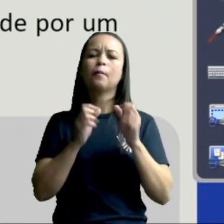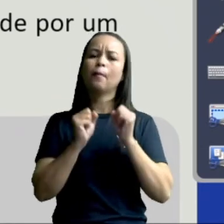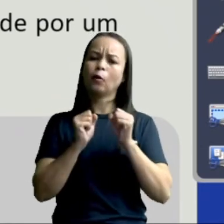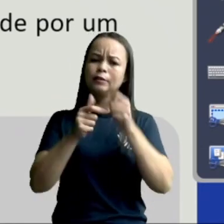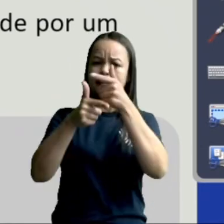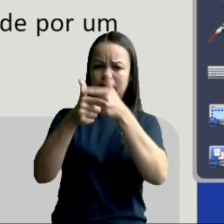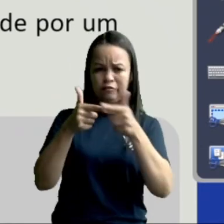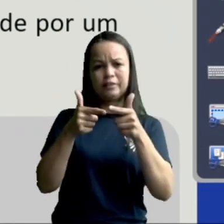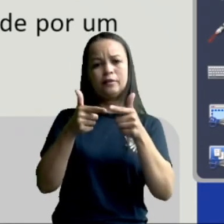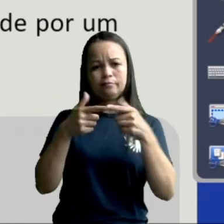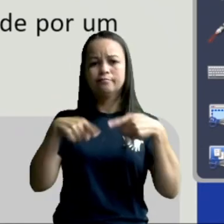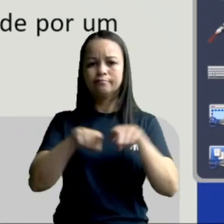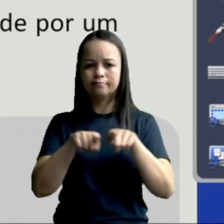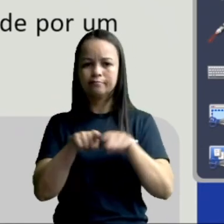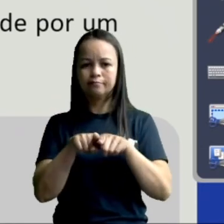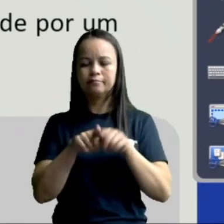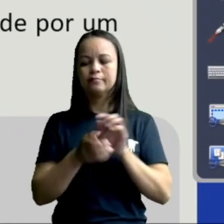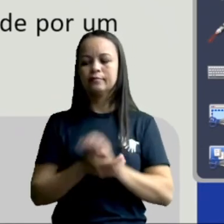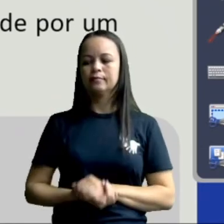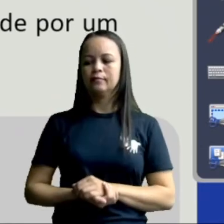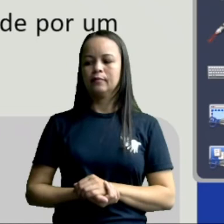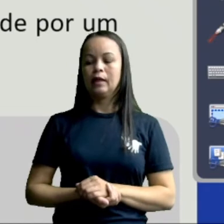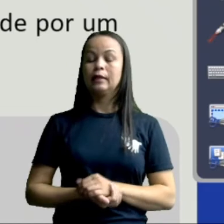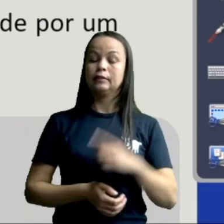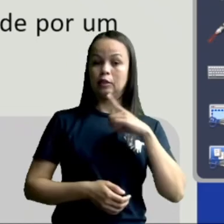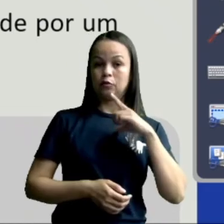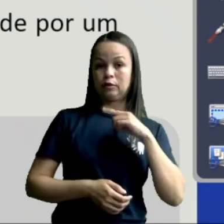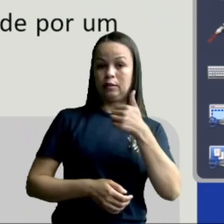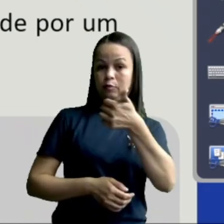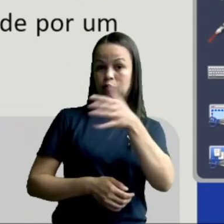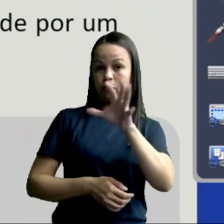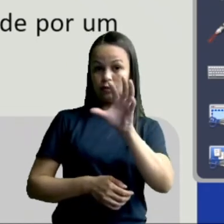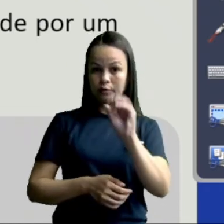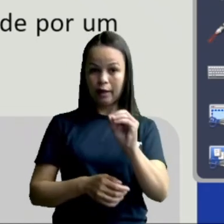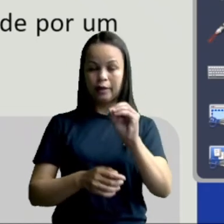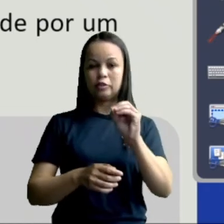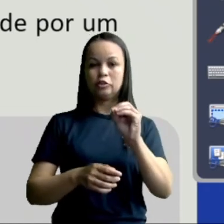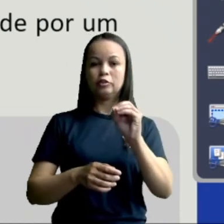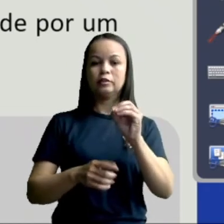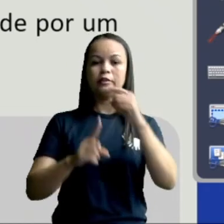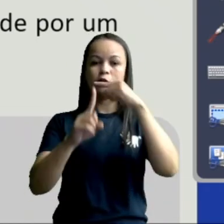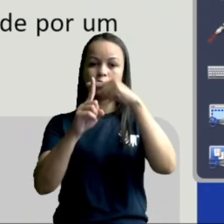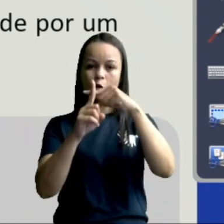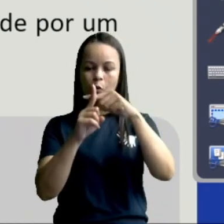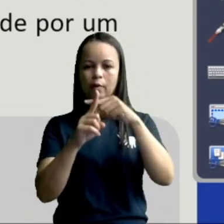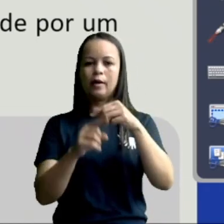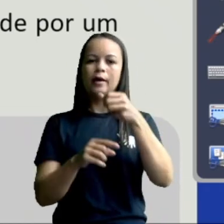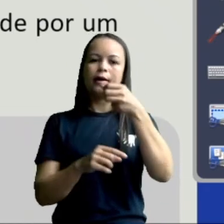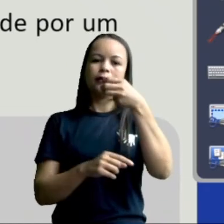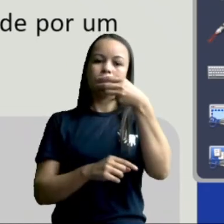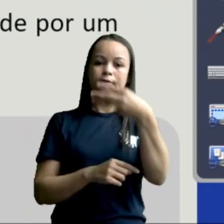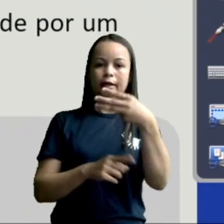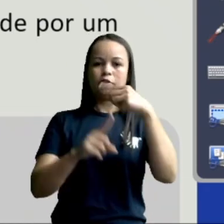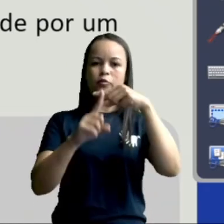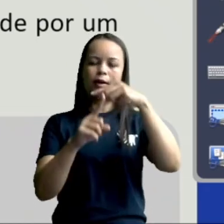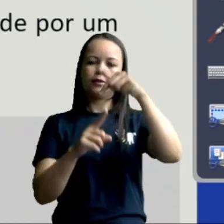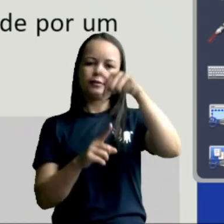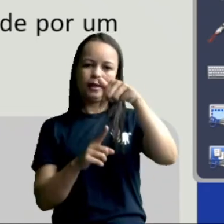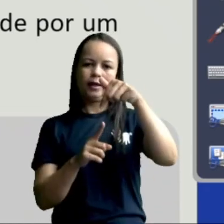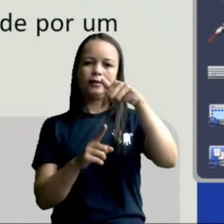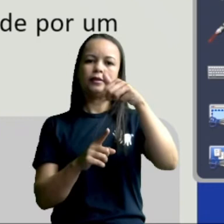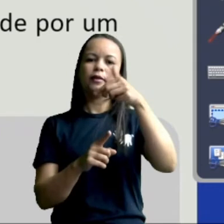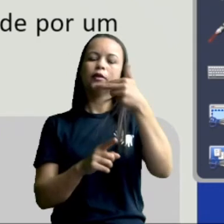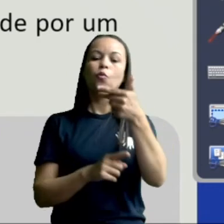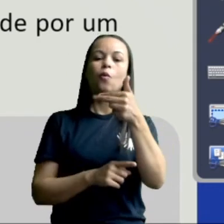divisão, tá bom? Então, ó, nós tínhamos o 10 escrito como a soma, 3 mais 7 dá 10, e